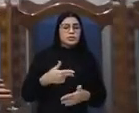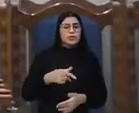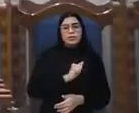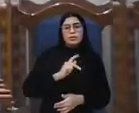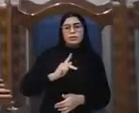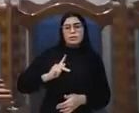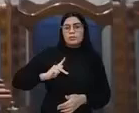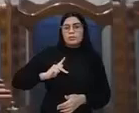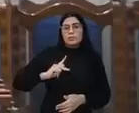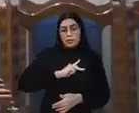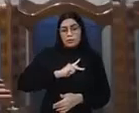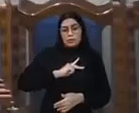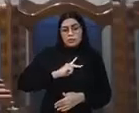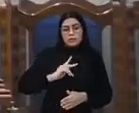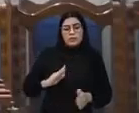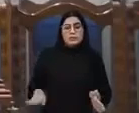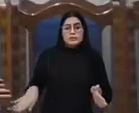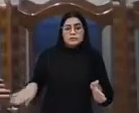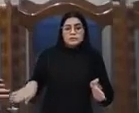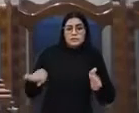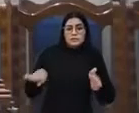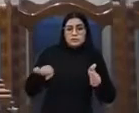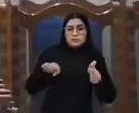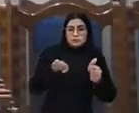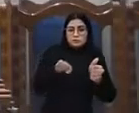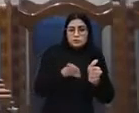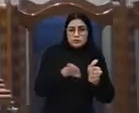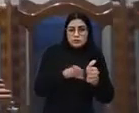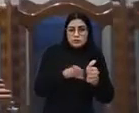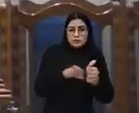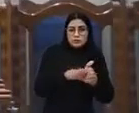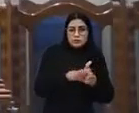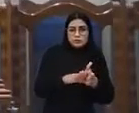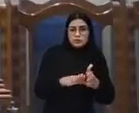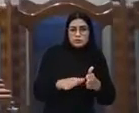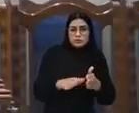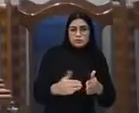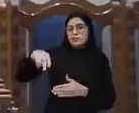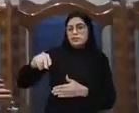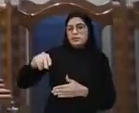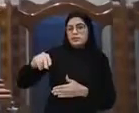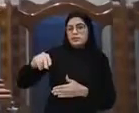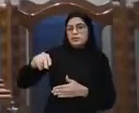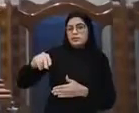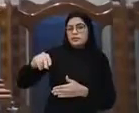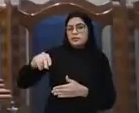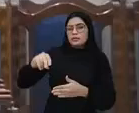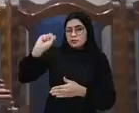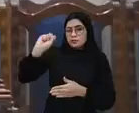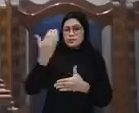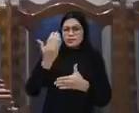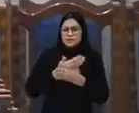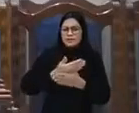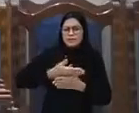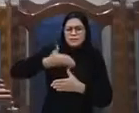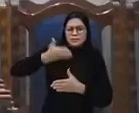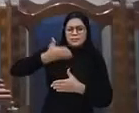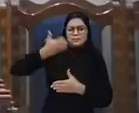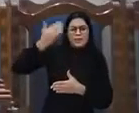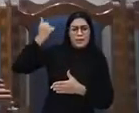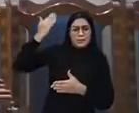Atenas. Atenas, uma grande cidade do mundo antigo, uma das cidades mais